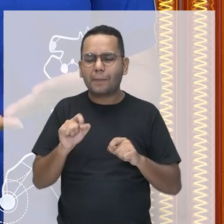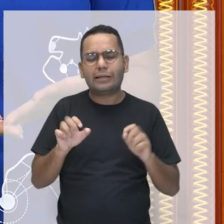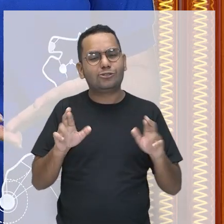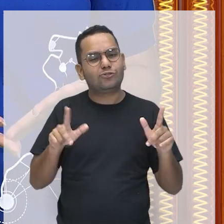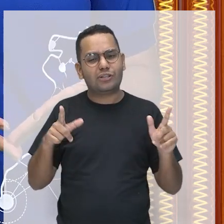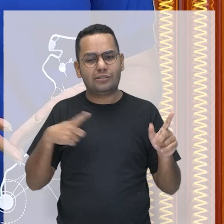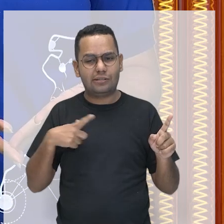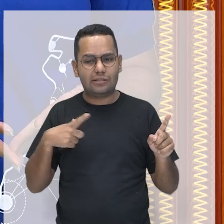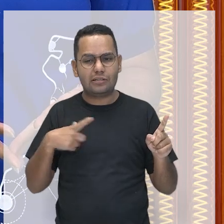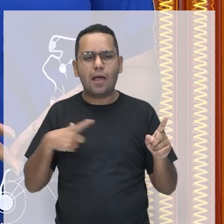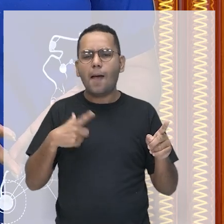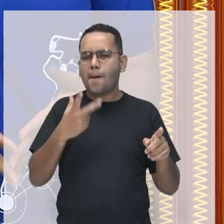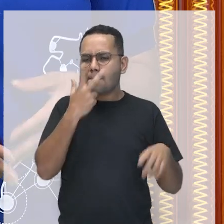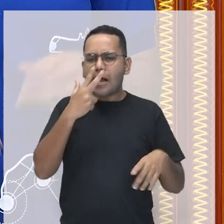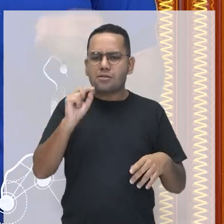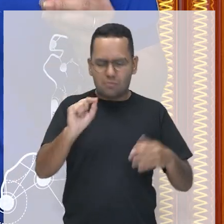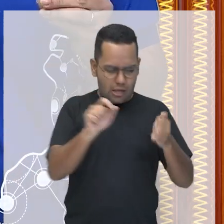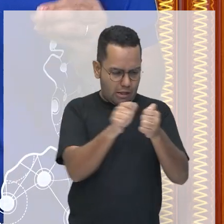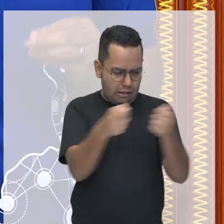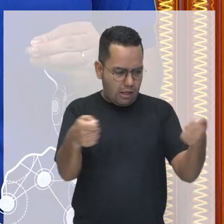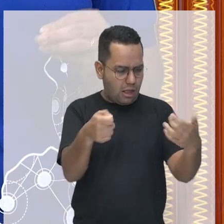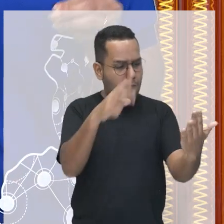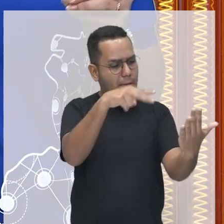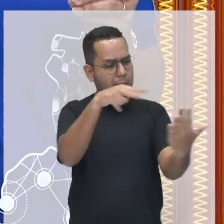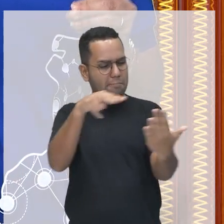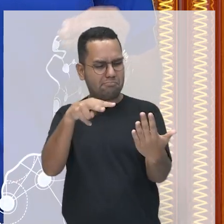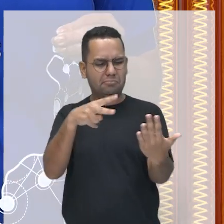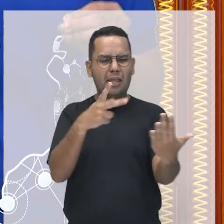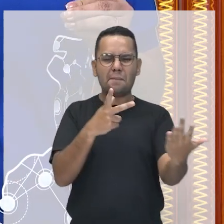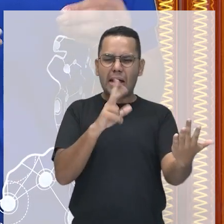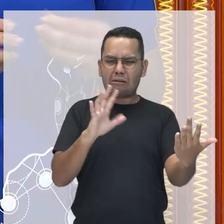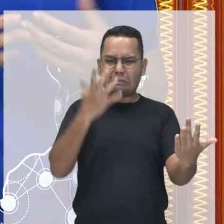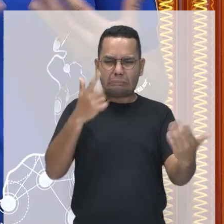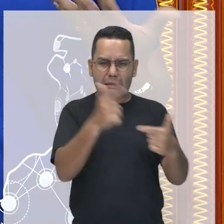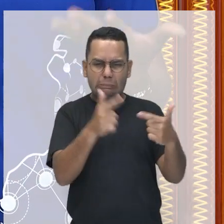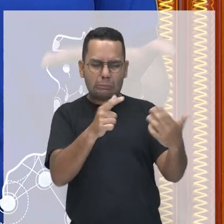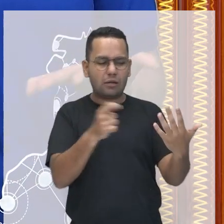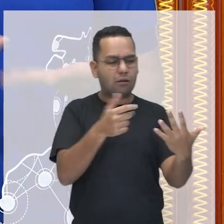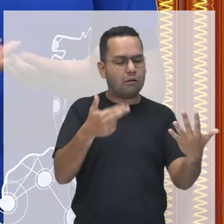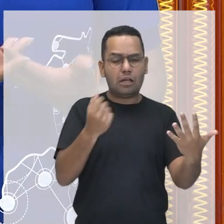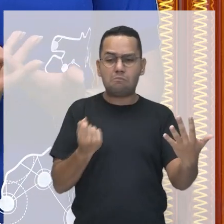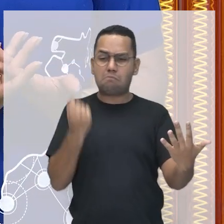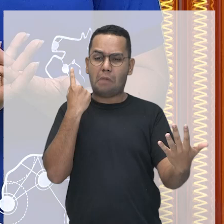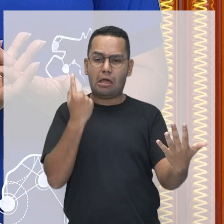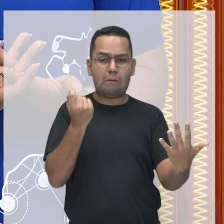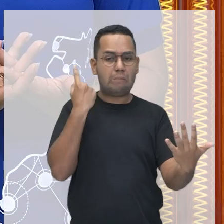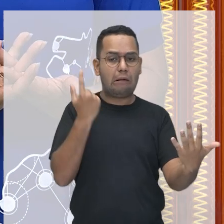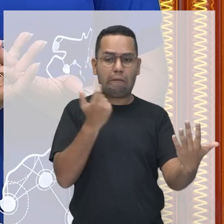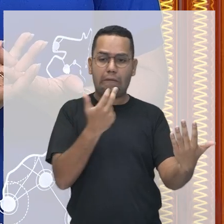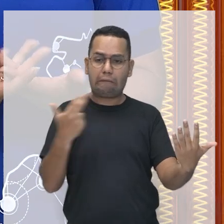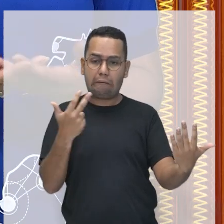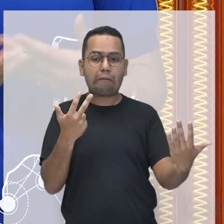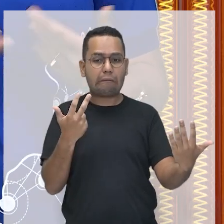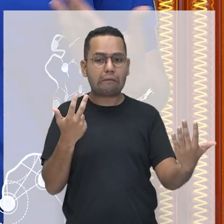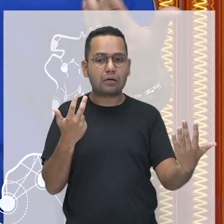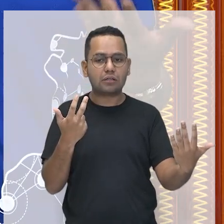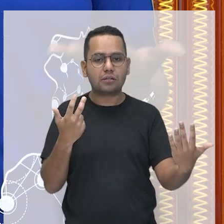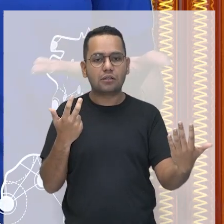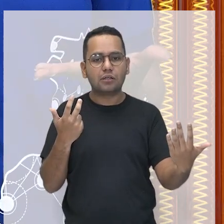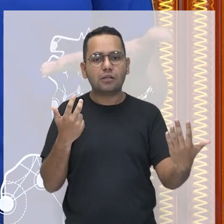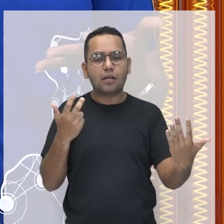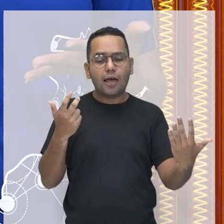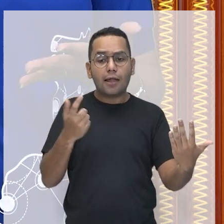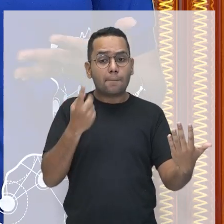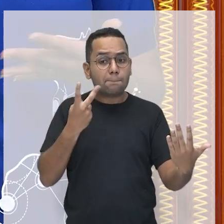problemas sociais que estavam acontecendo dentro do contexto ali para a futura proclamação da República. O